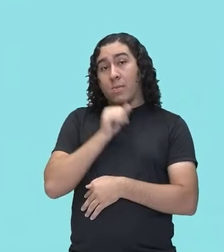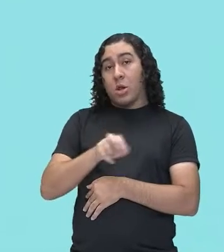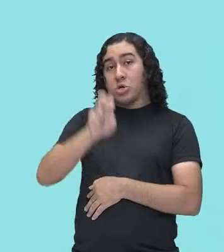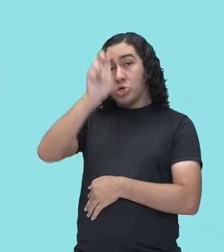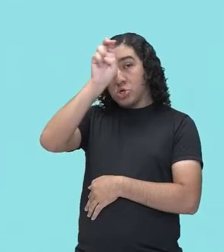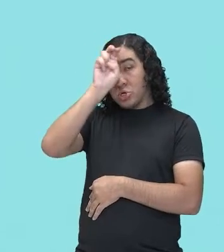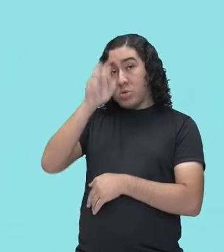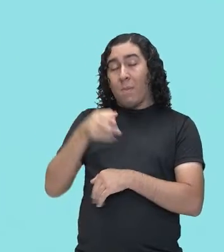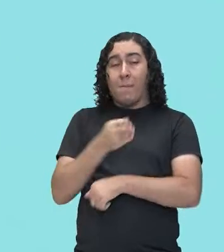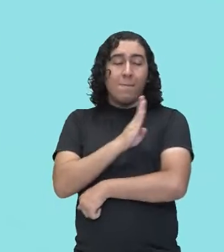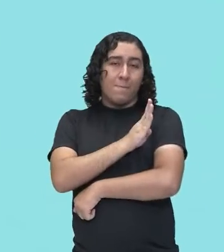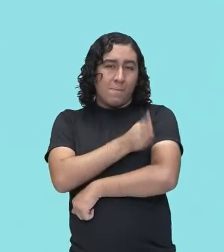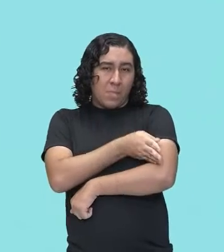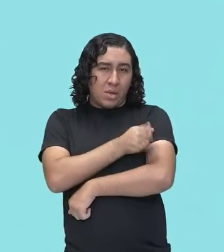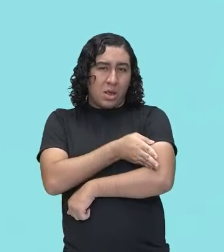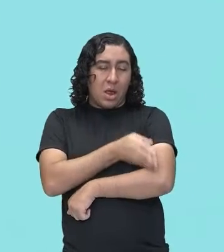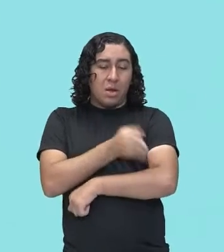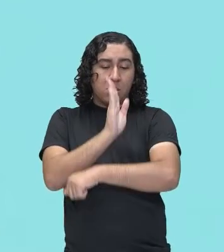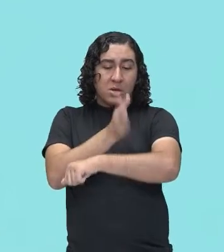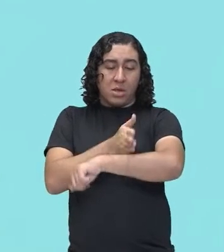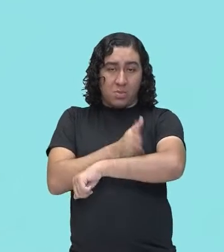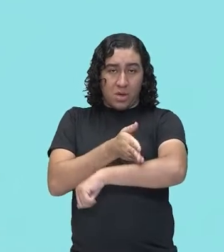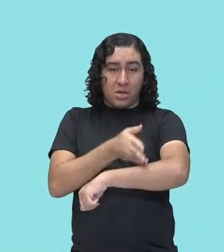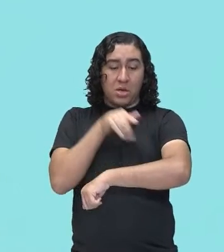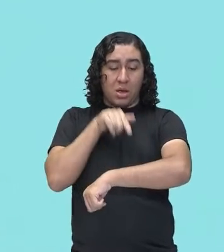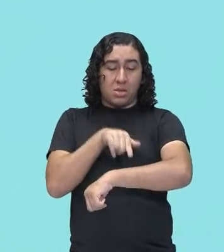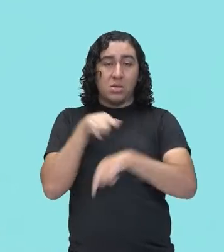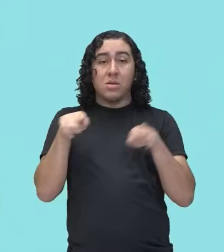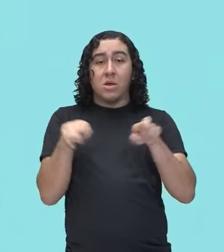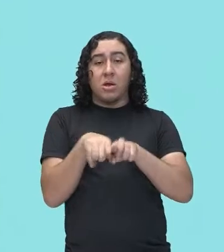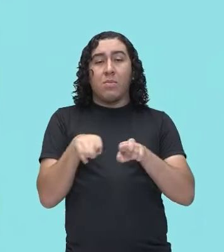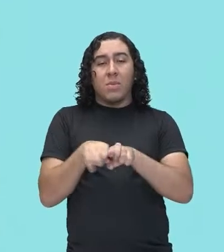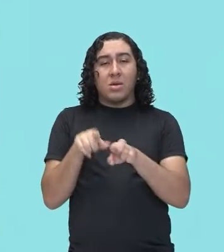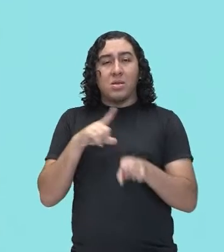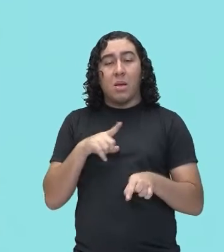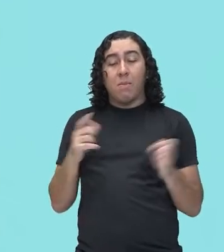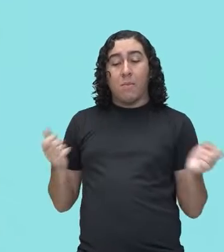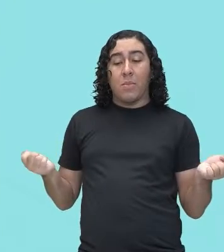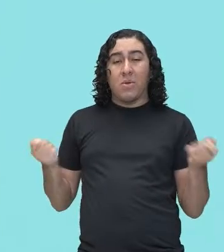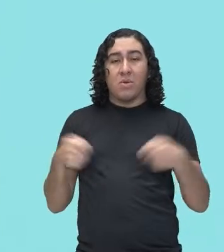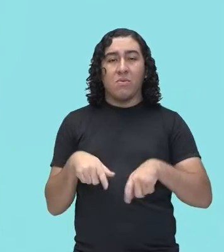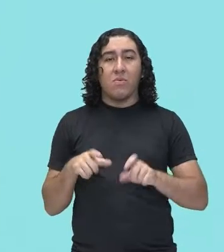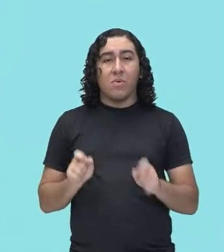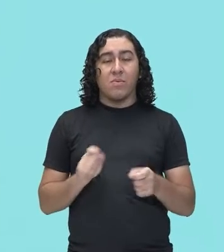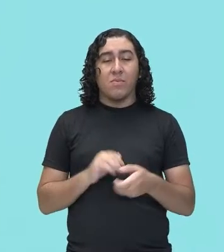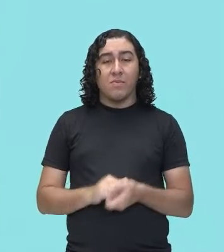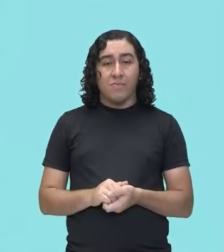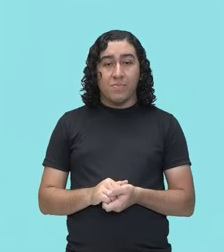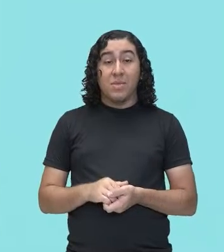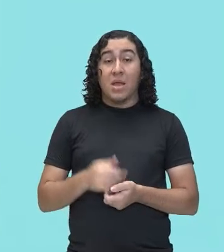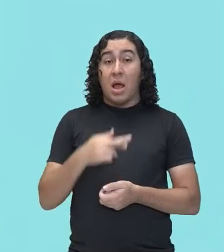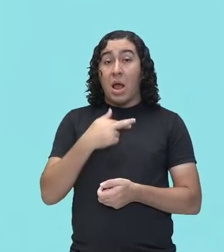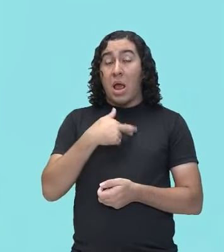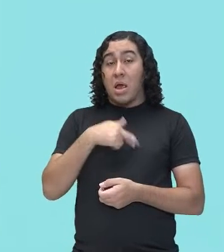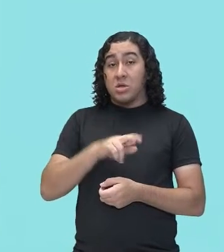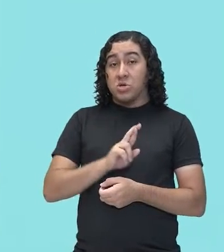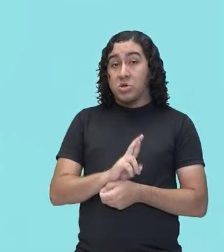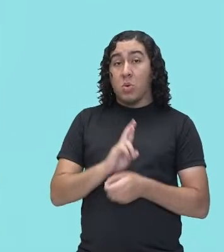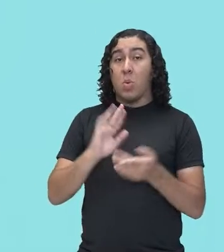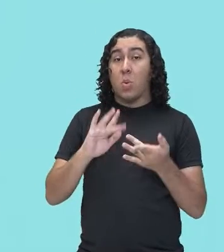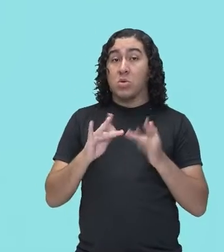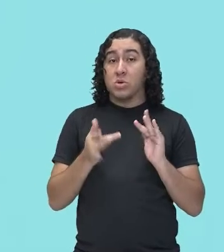Idade Média, ela serviu também como parte da religiosidade do